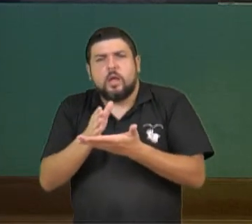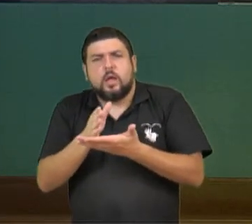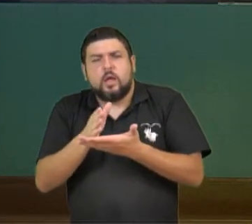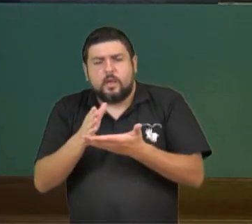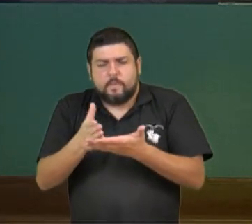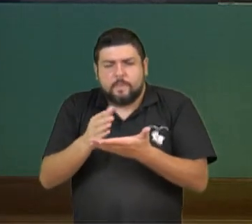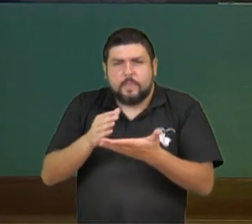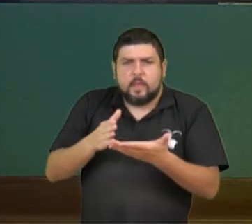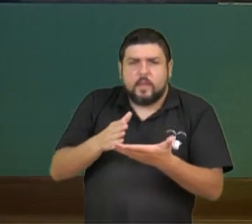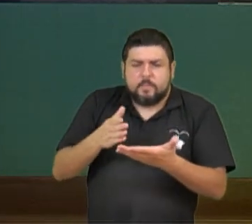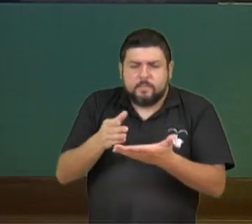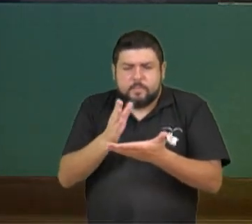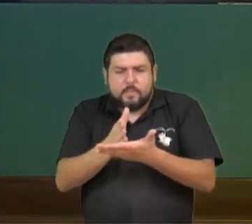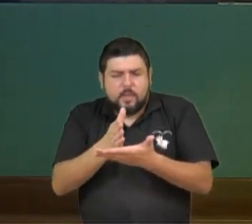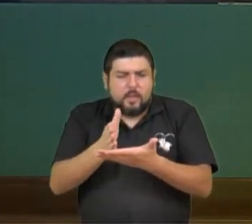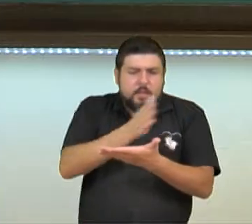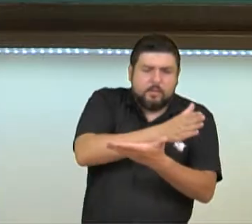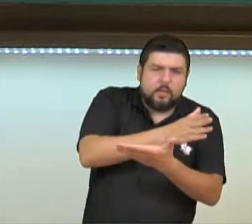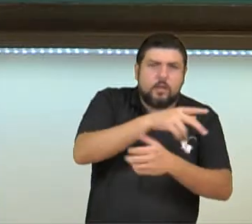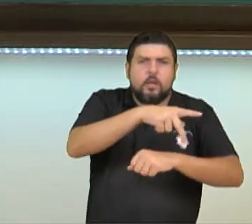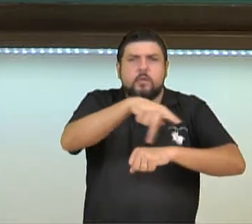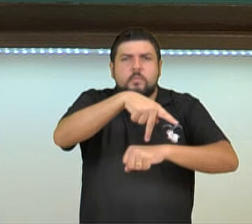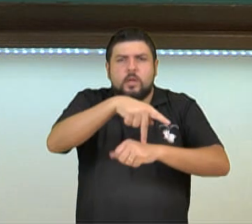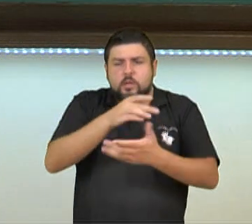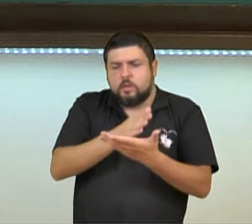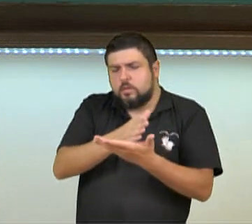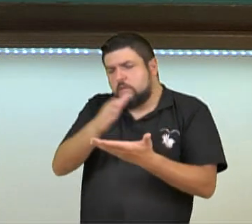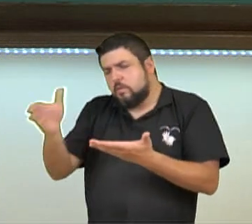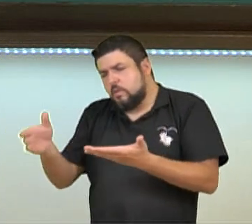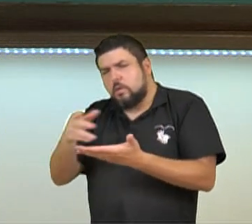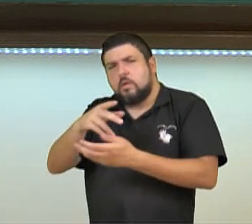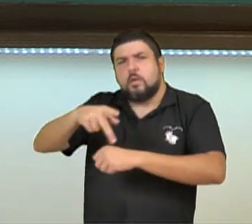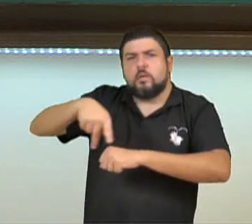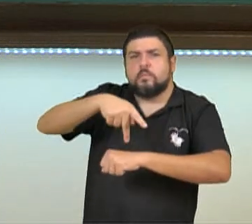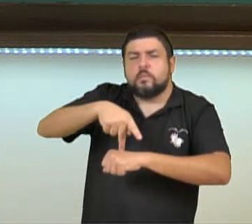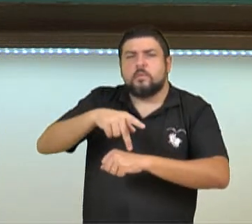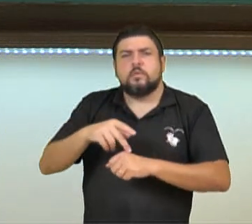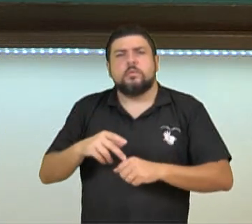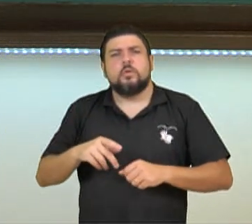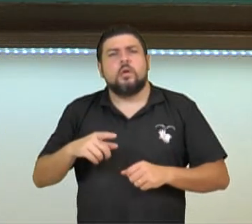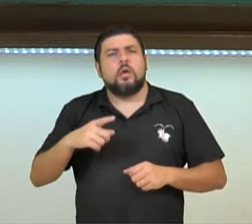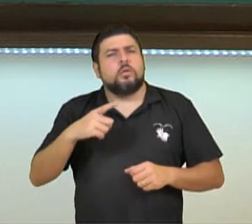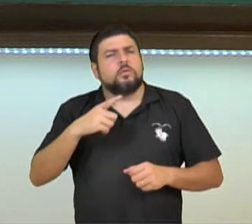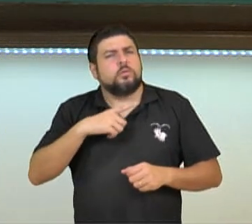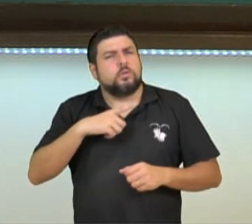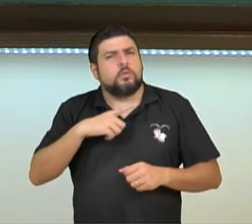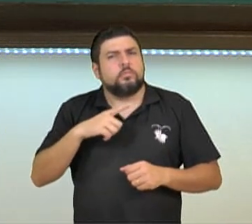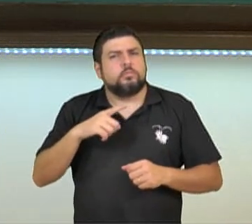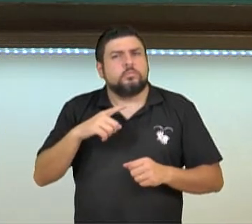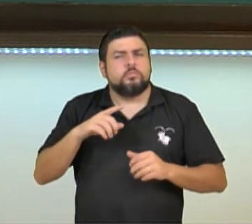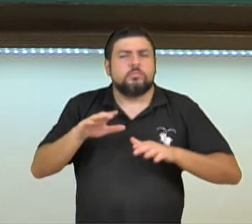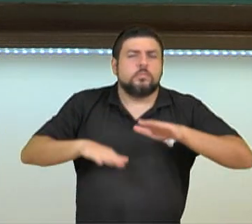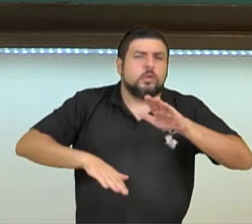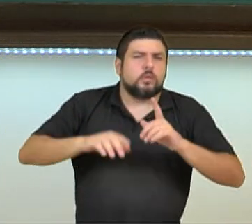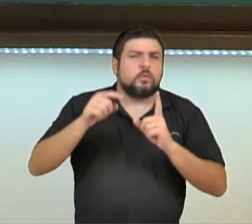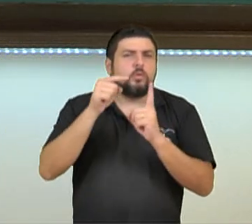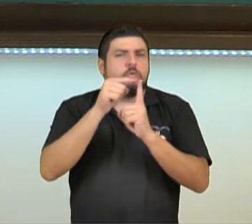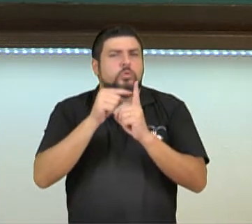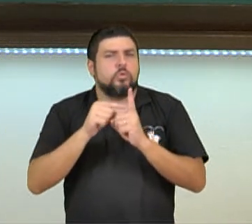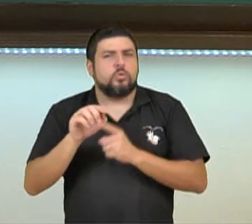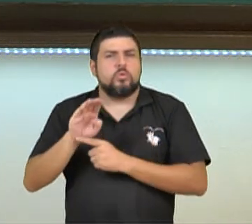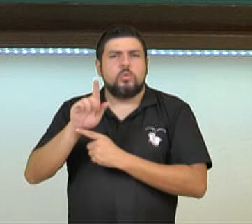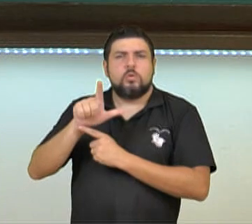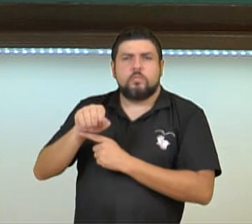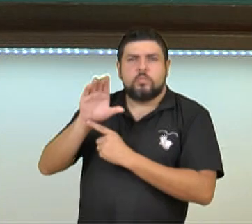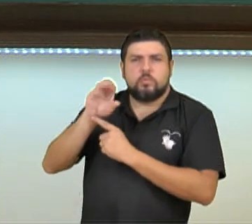uma nova possibilidade de transição, dependendo do tipo de bloco econômico em que nós estamos nos